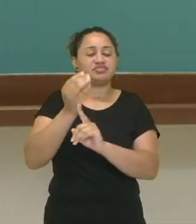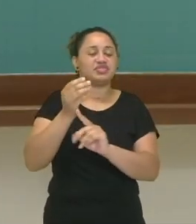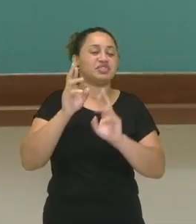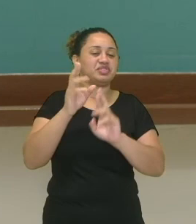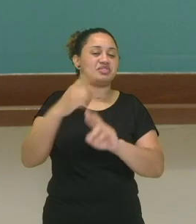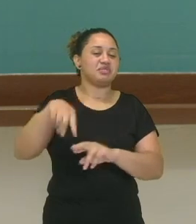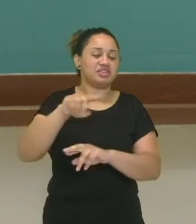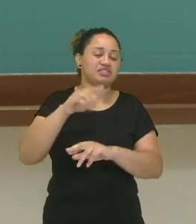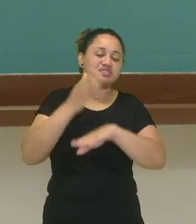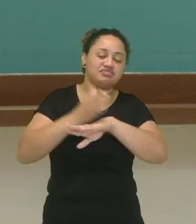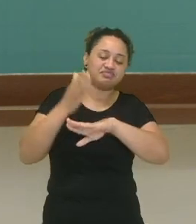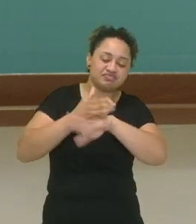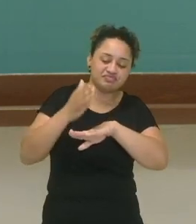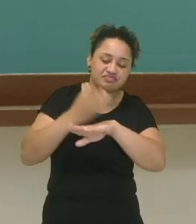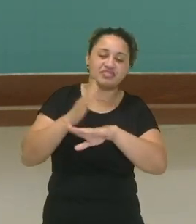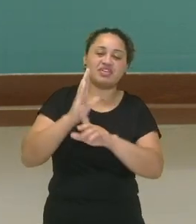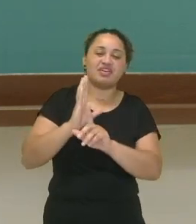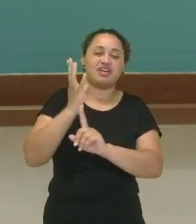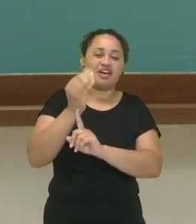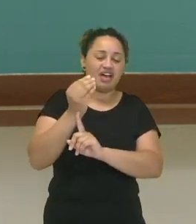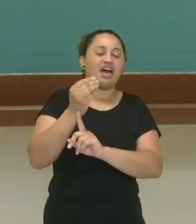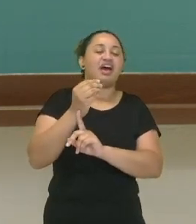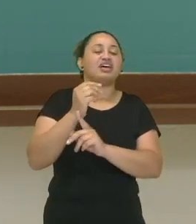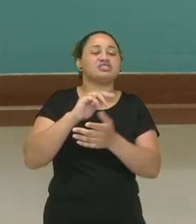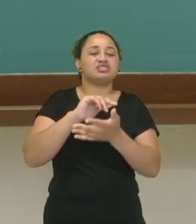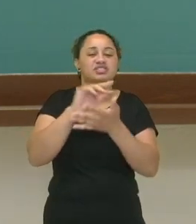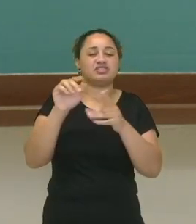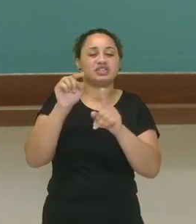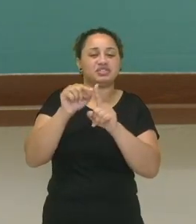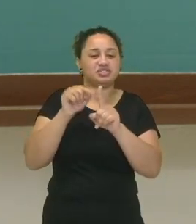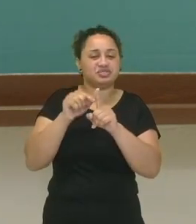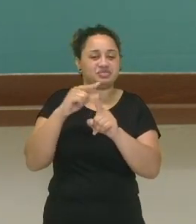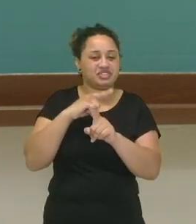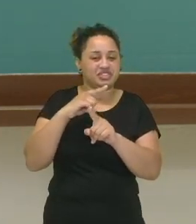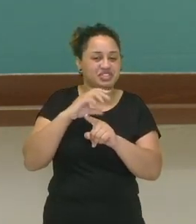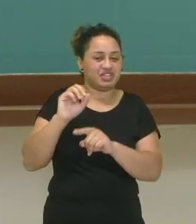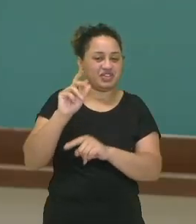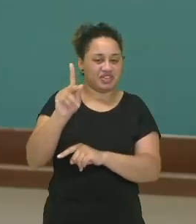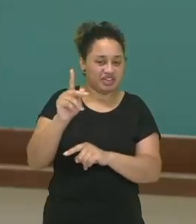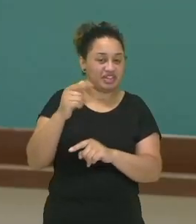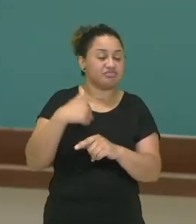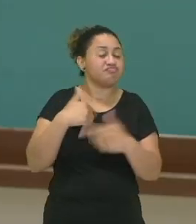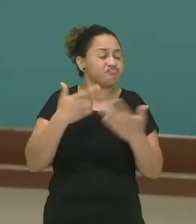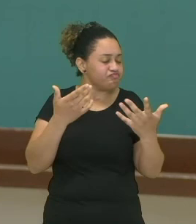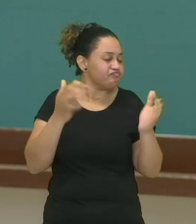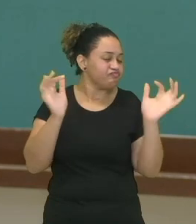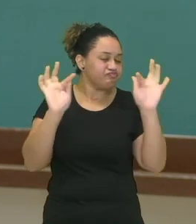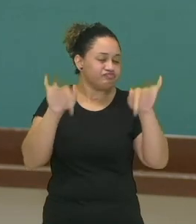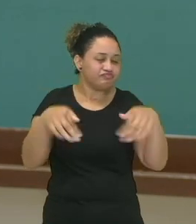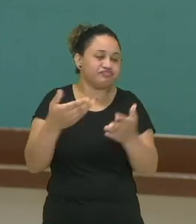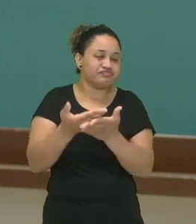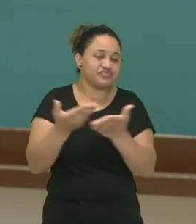vocês pratiquem muita arte aí, xilogravura, cromoxilogravura, tá bom? Então é isso,